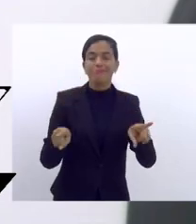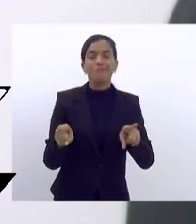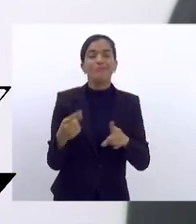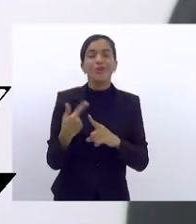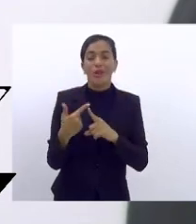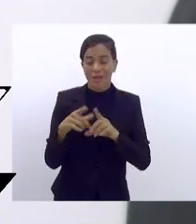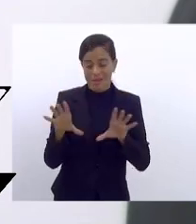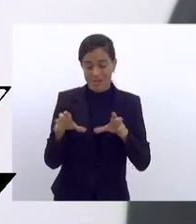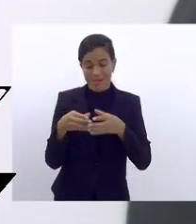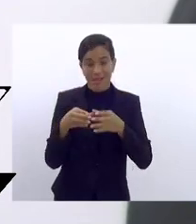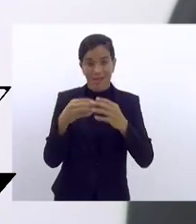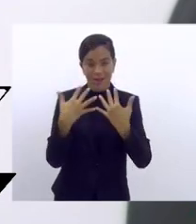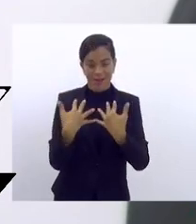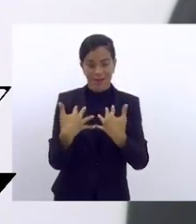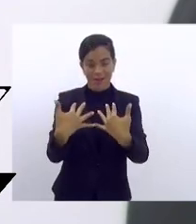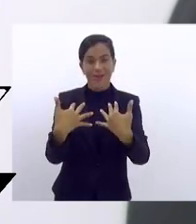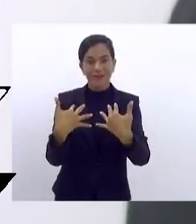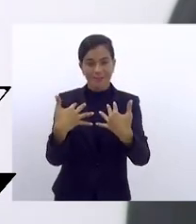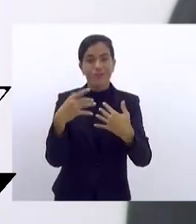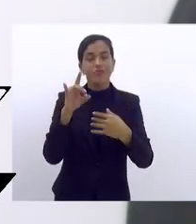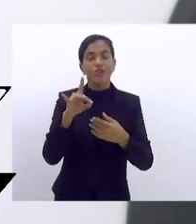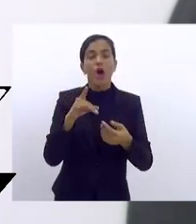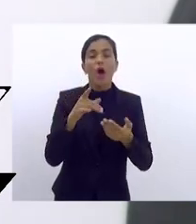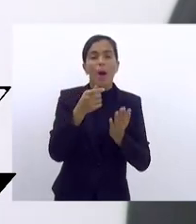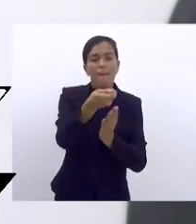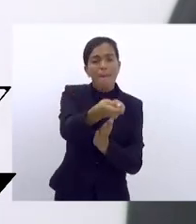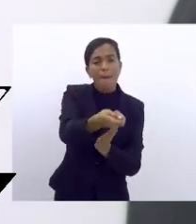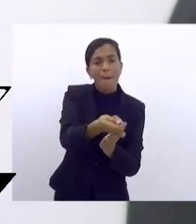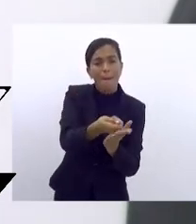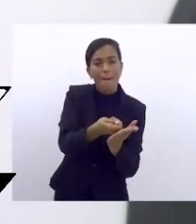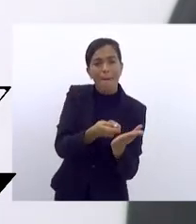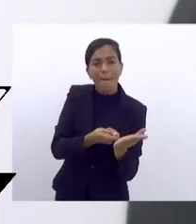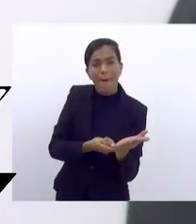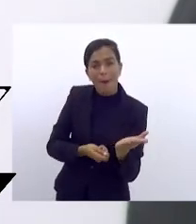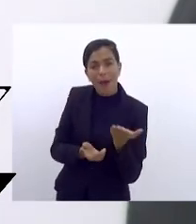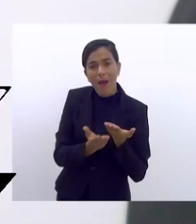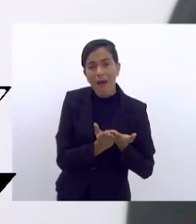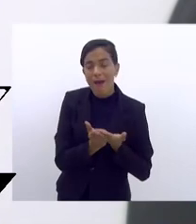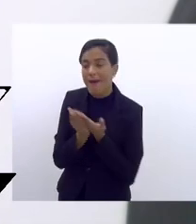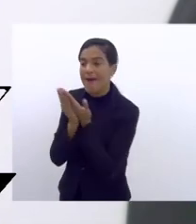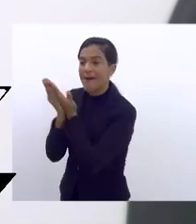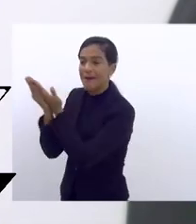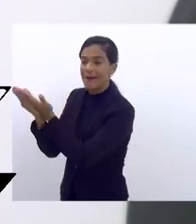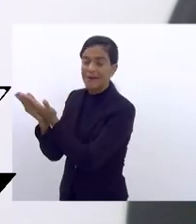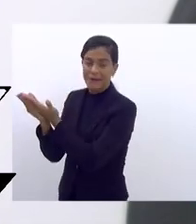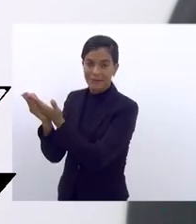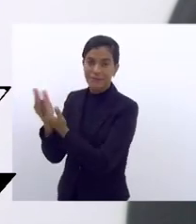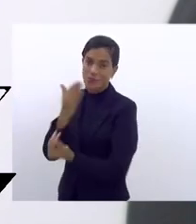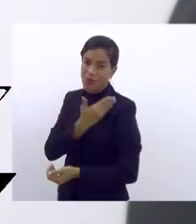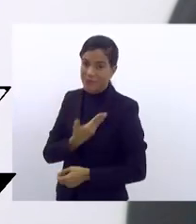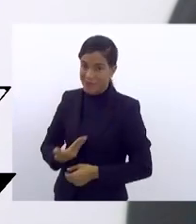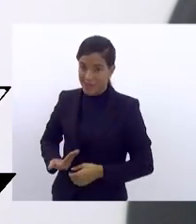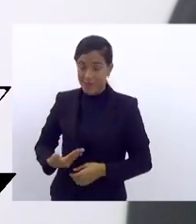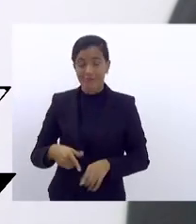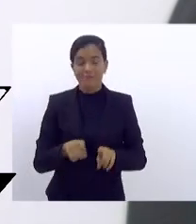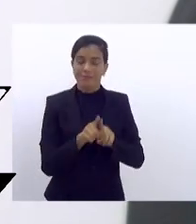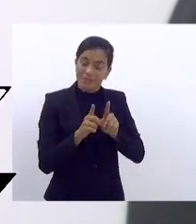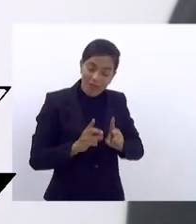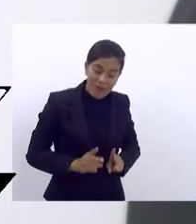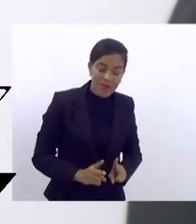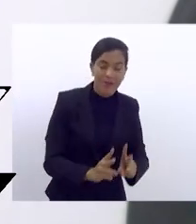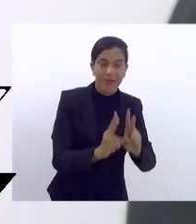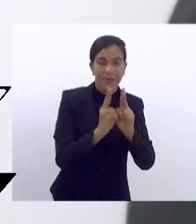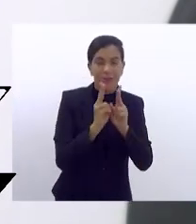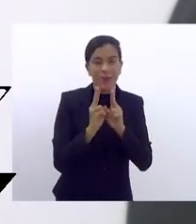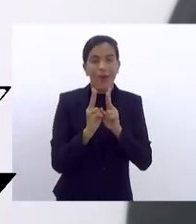comissão possa não só fazer os encaminhamentos necessários da audiência do dia de hoje mas que a gente possa dar continuidade e